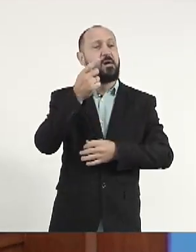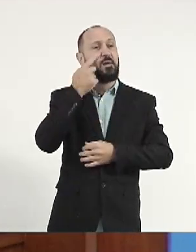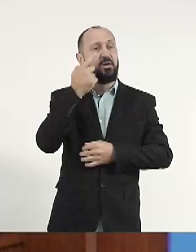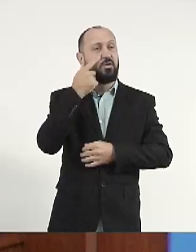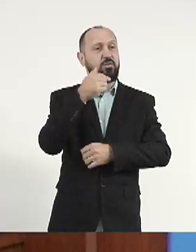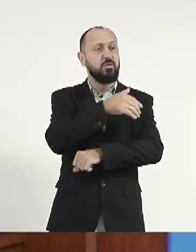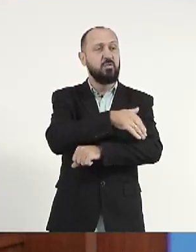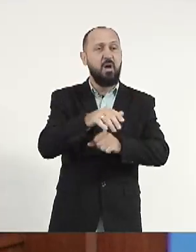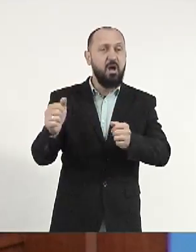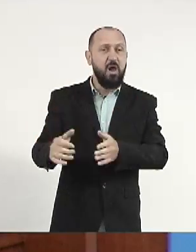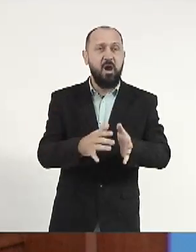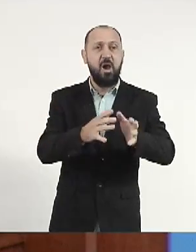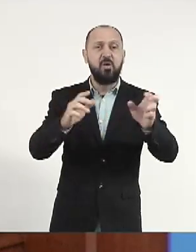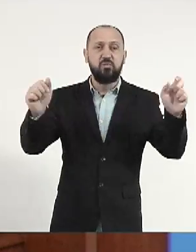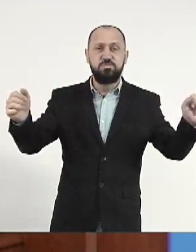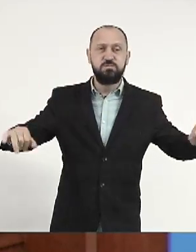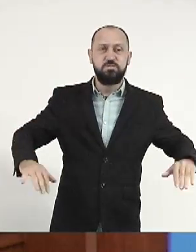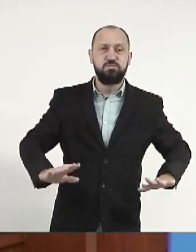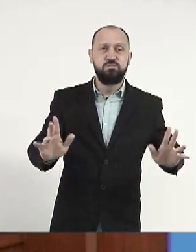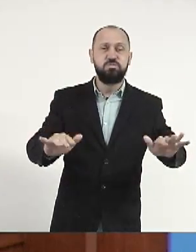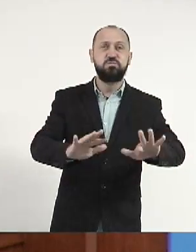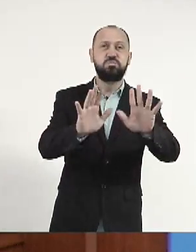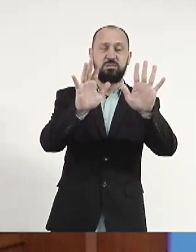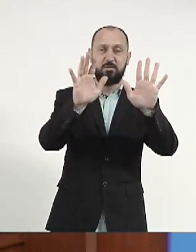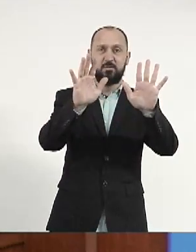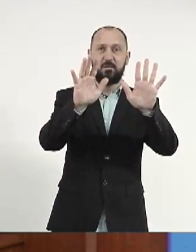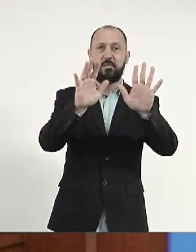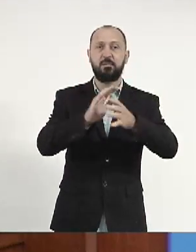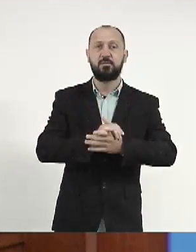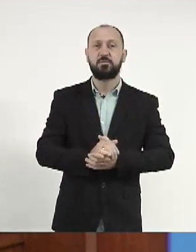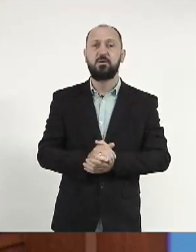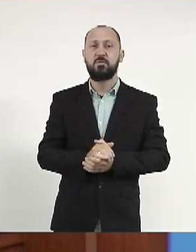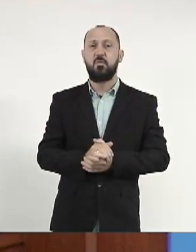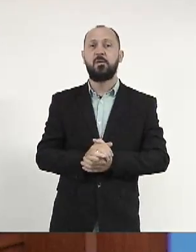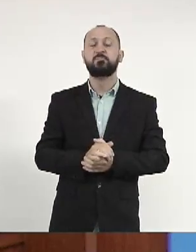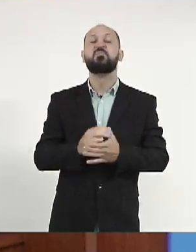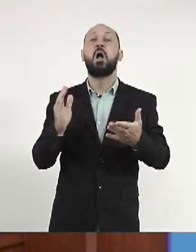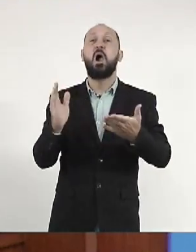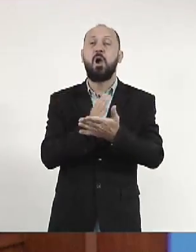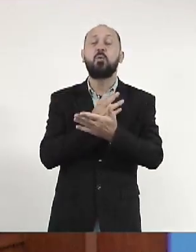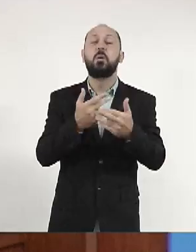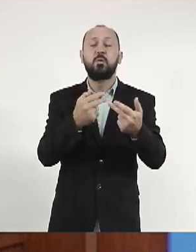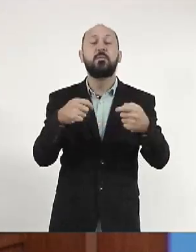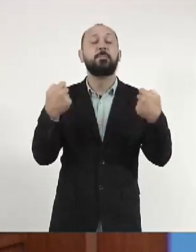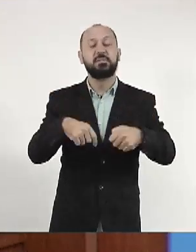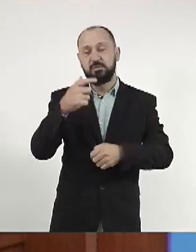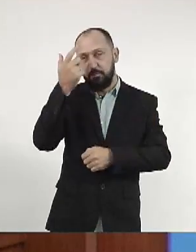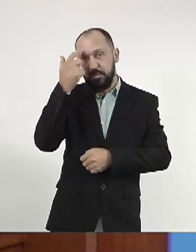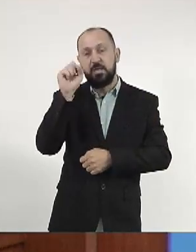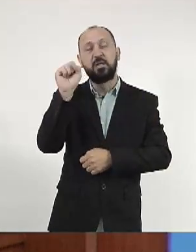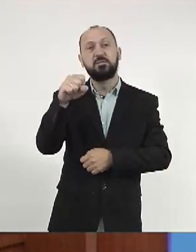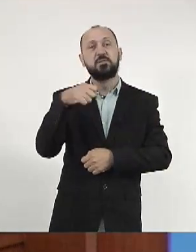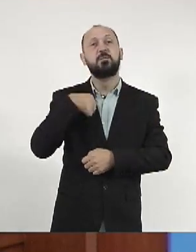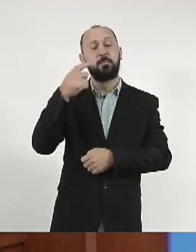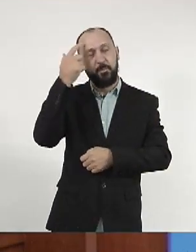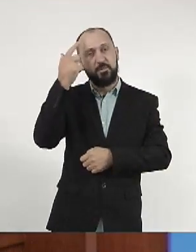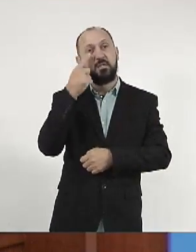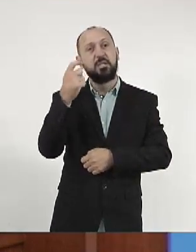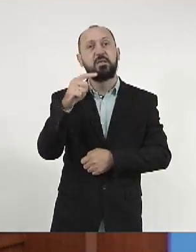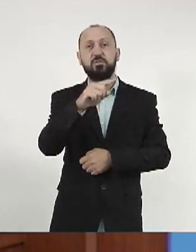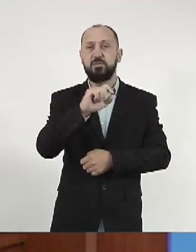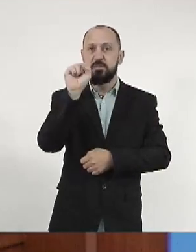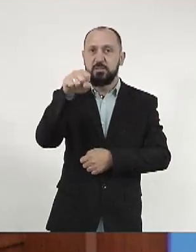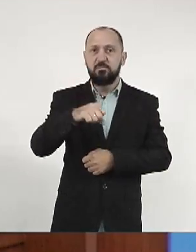pelas estradas a fumaça tomando conta. Então, alguma medida tem que ser pensada. Eu achei interessante isso